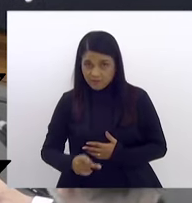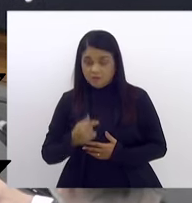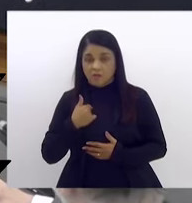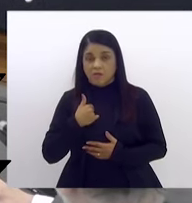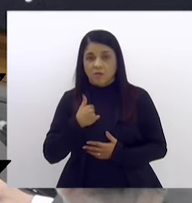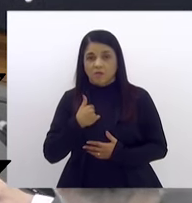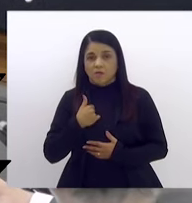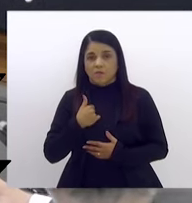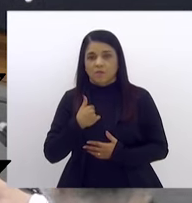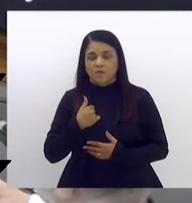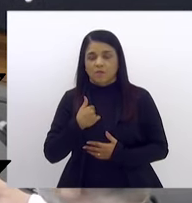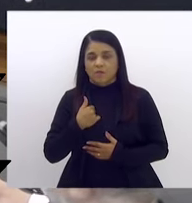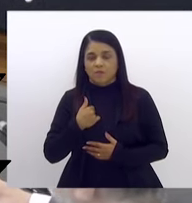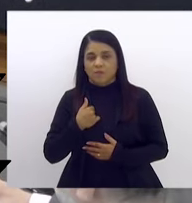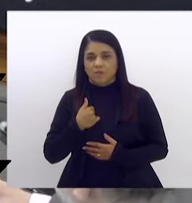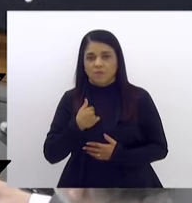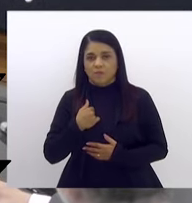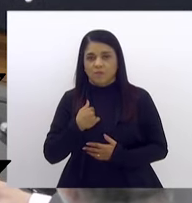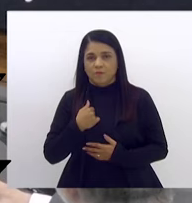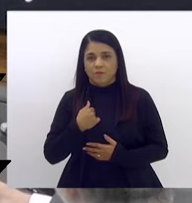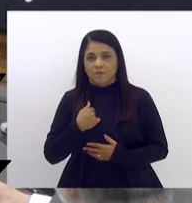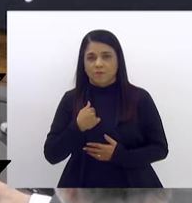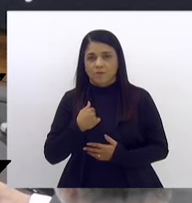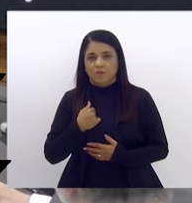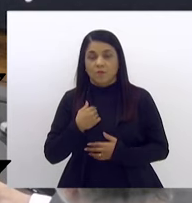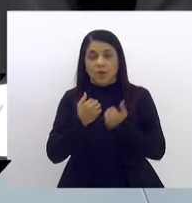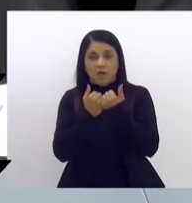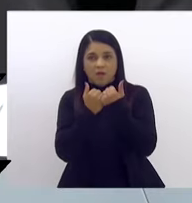Me dirigindo